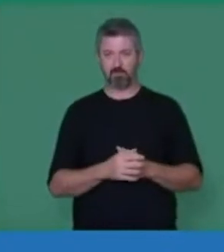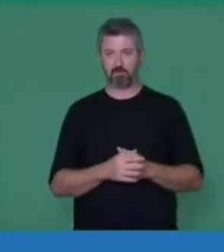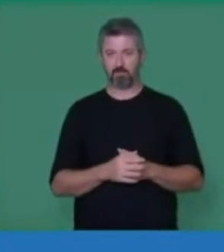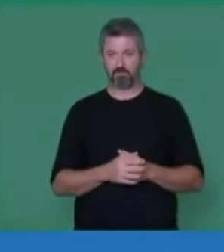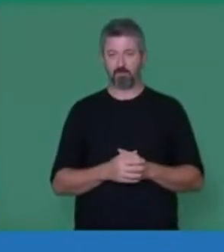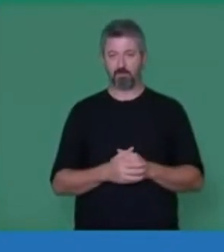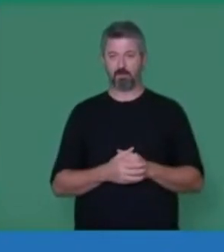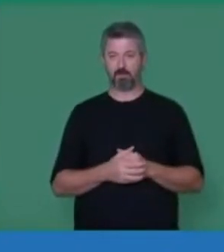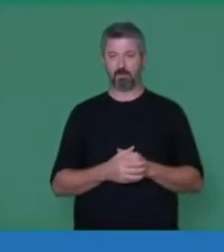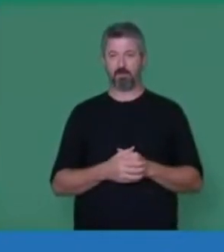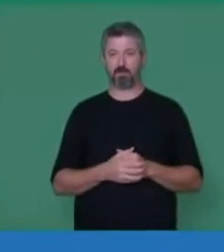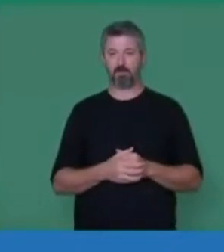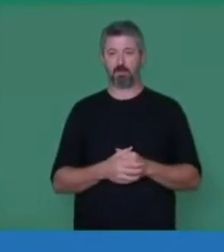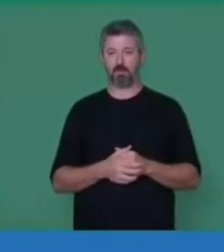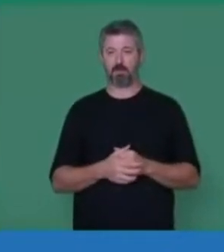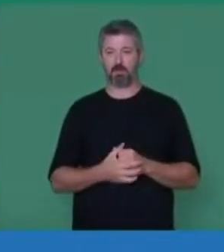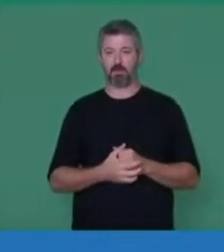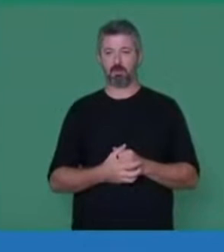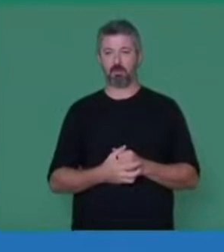Para concluir...